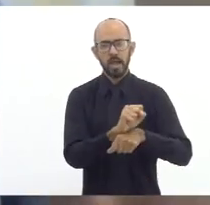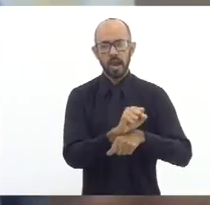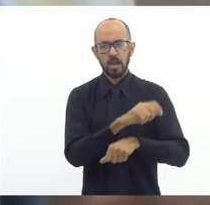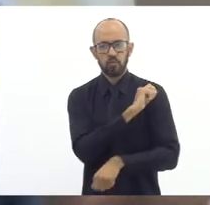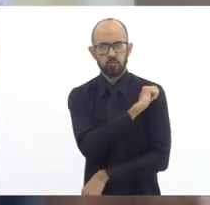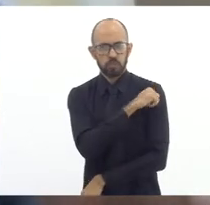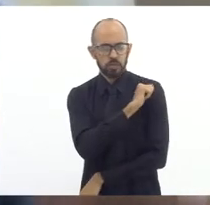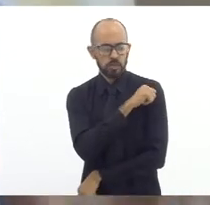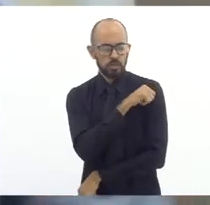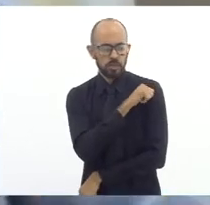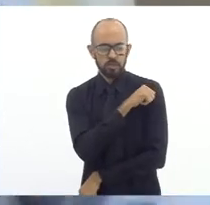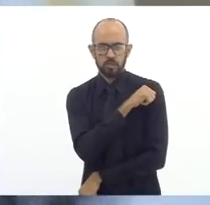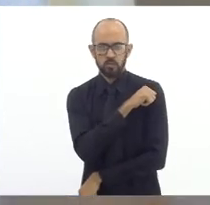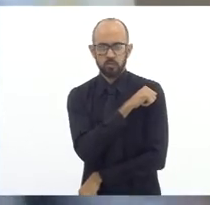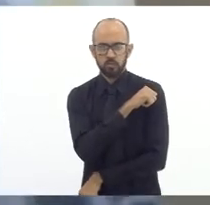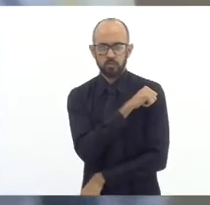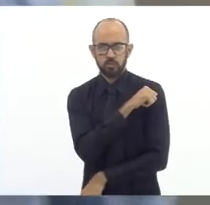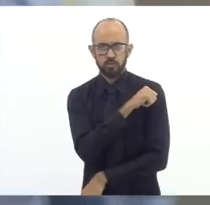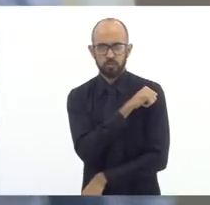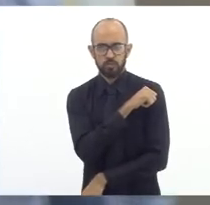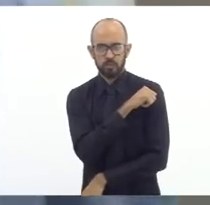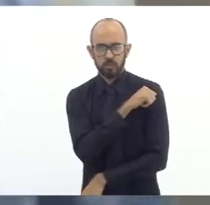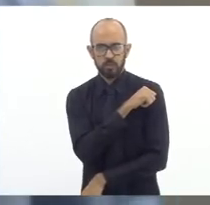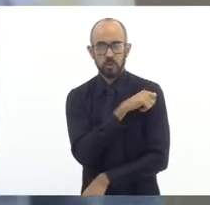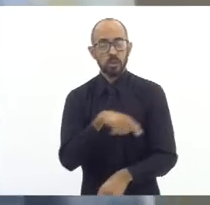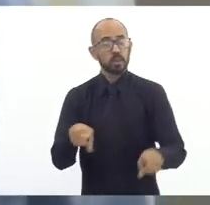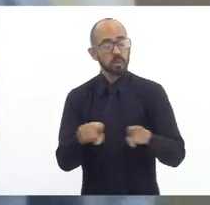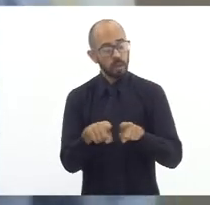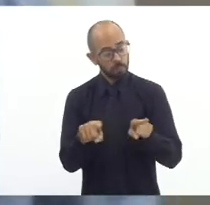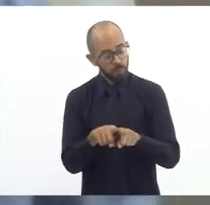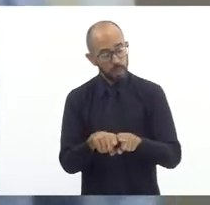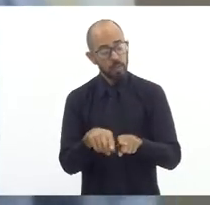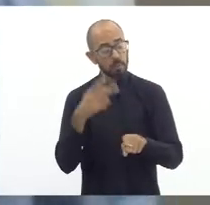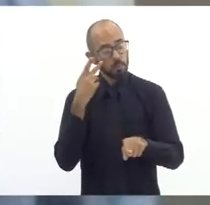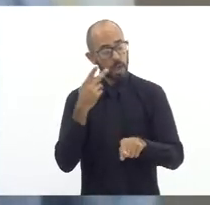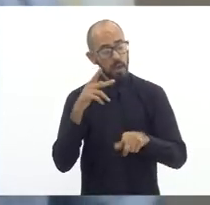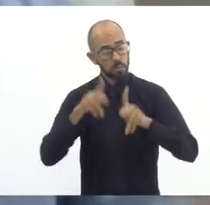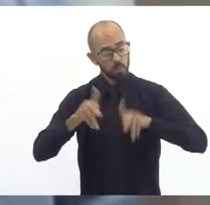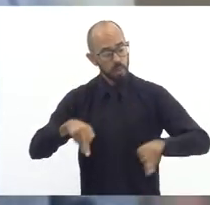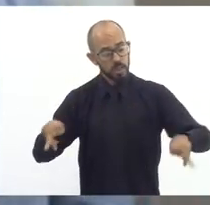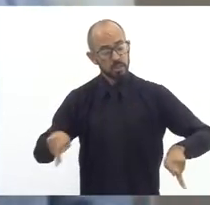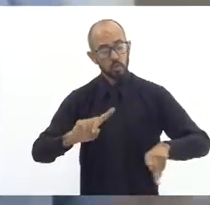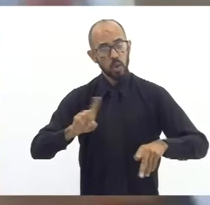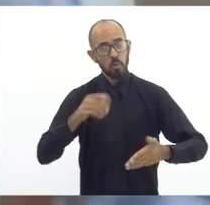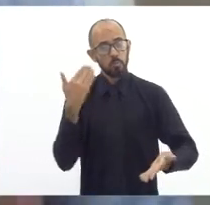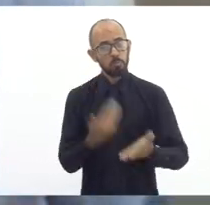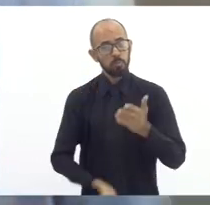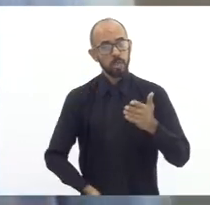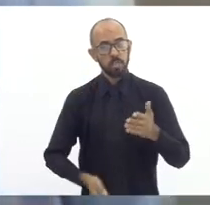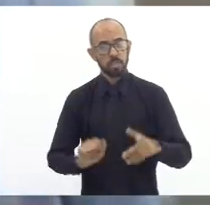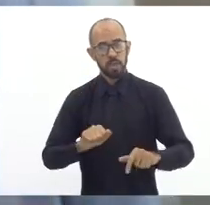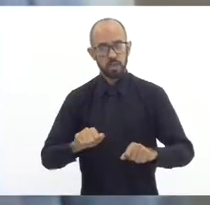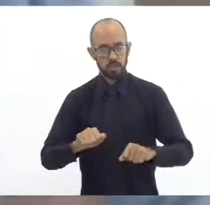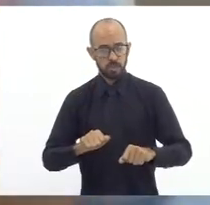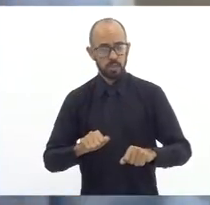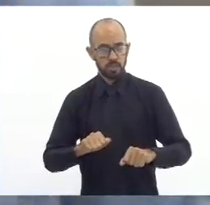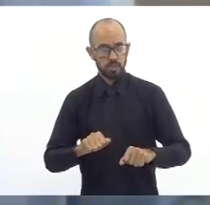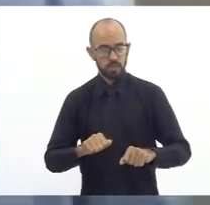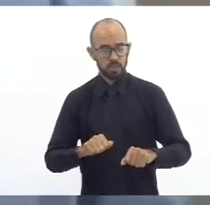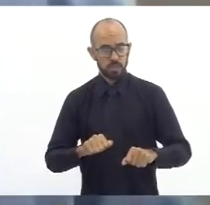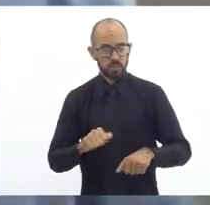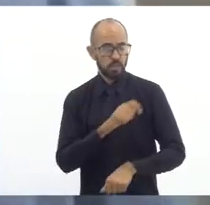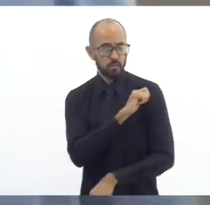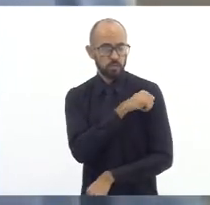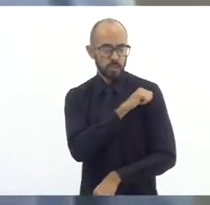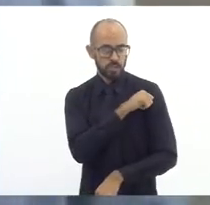fiscalização e a população continuar deriva. A minha pergunta também ao